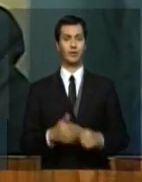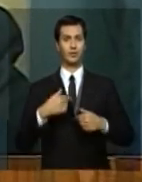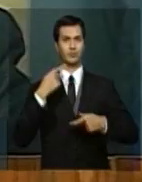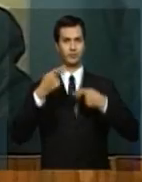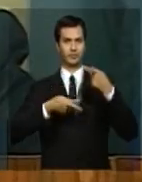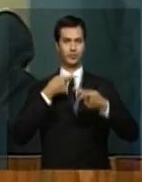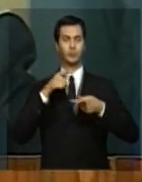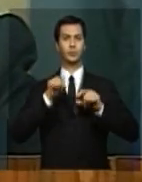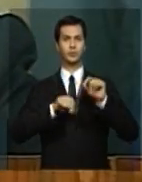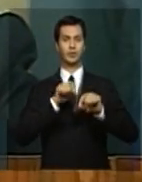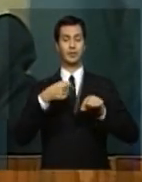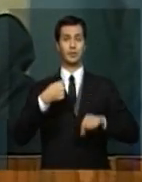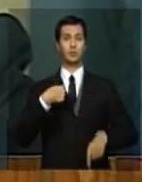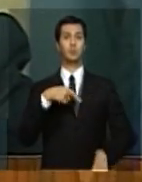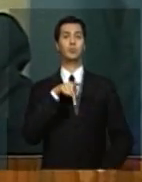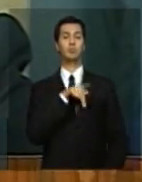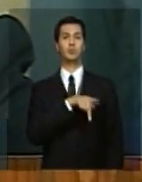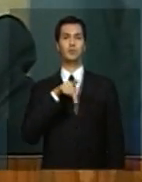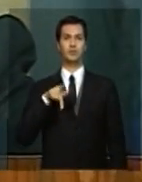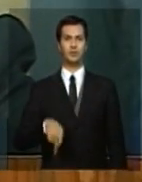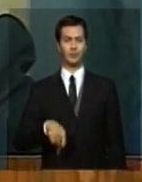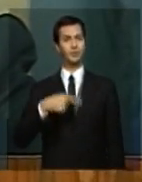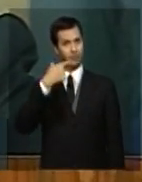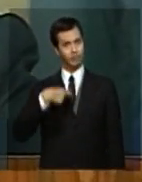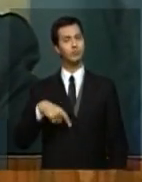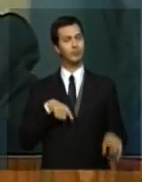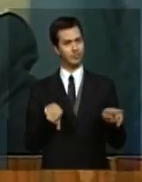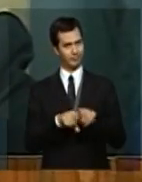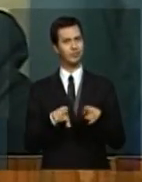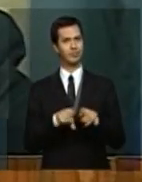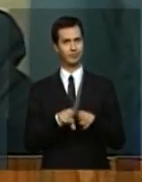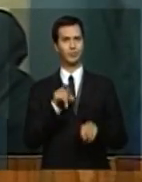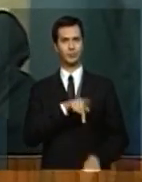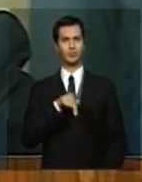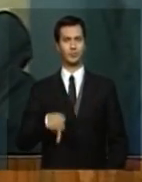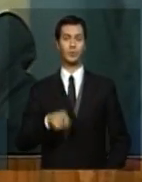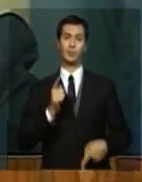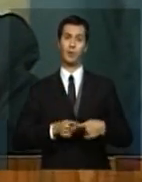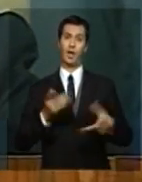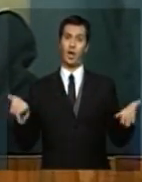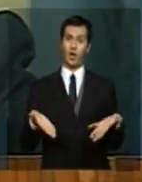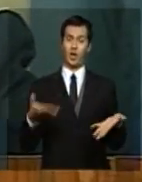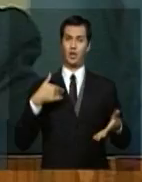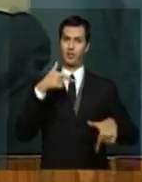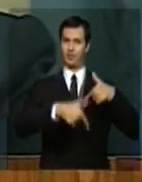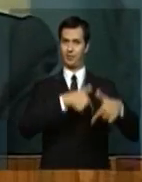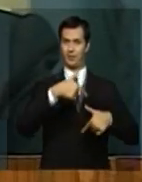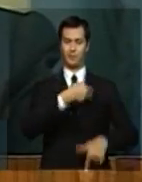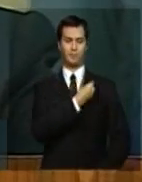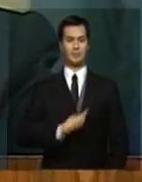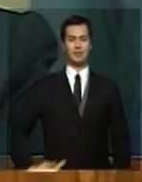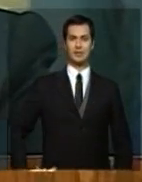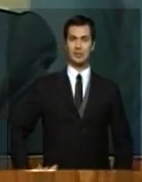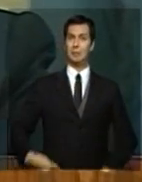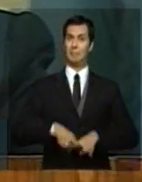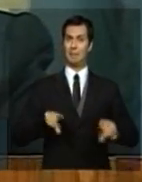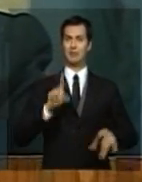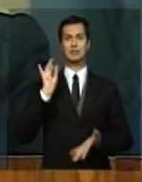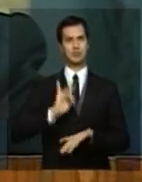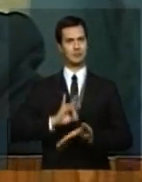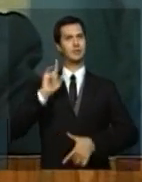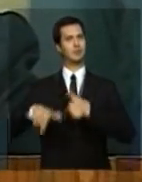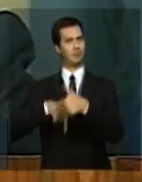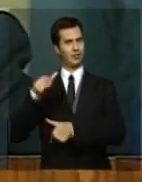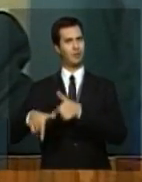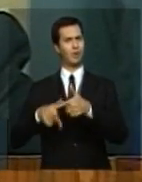mais como professora que eu sou porque eu estou ministra e e